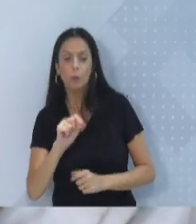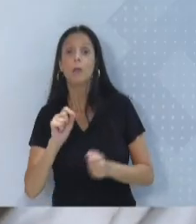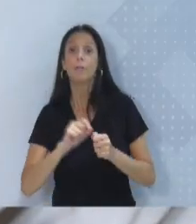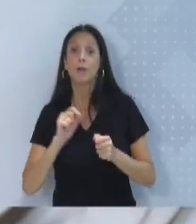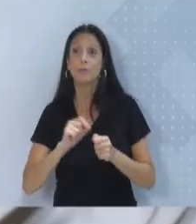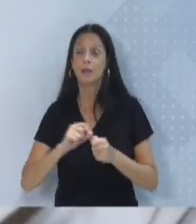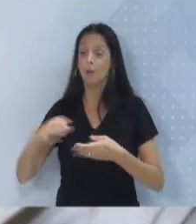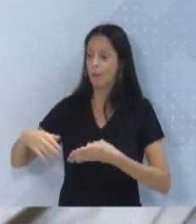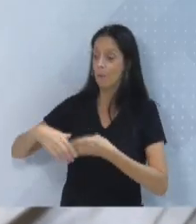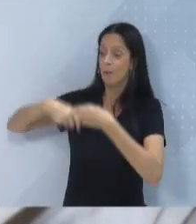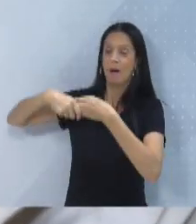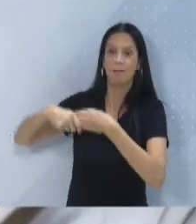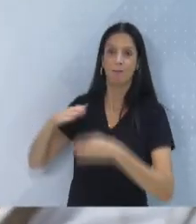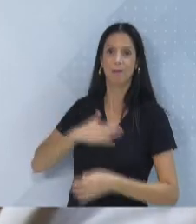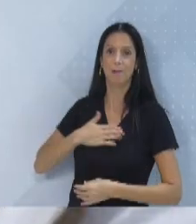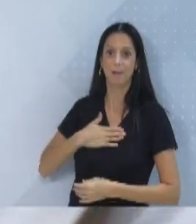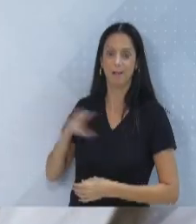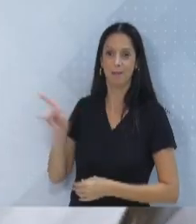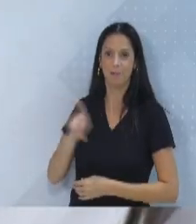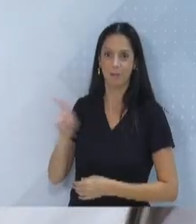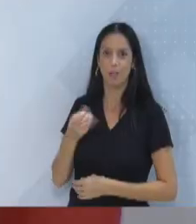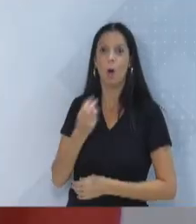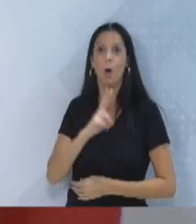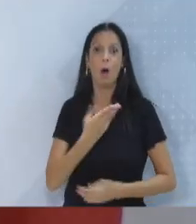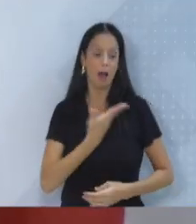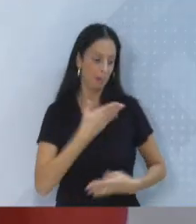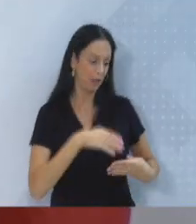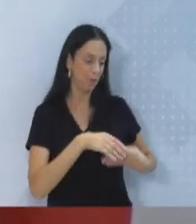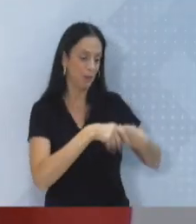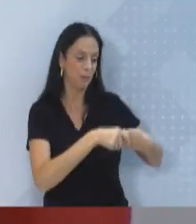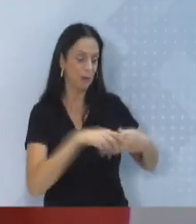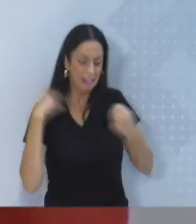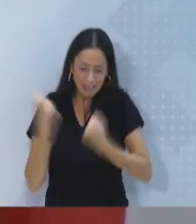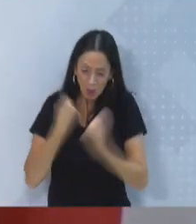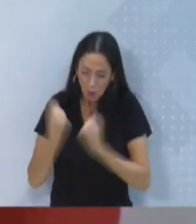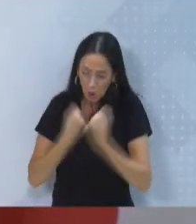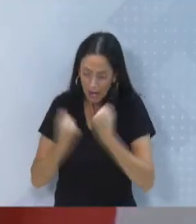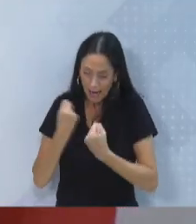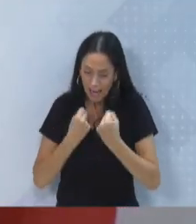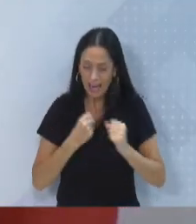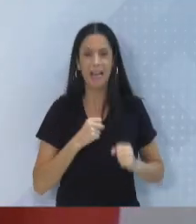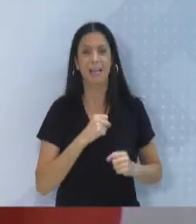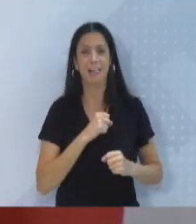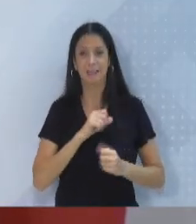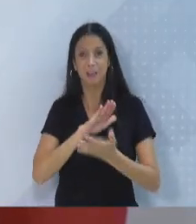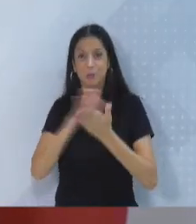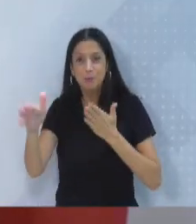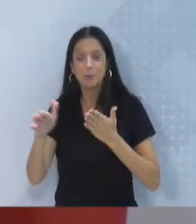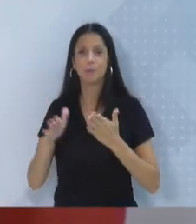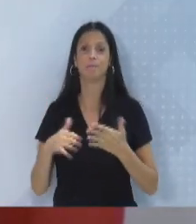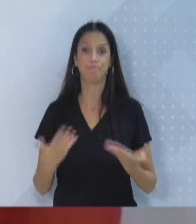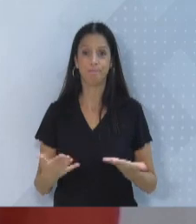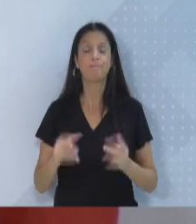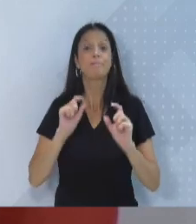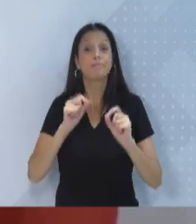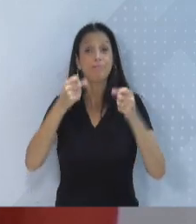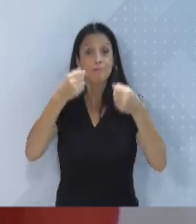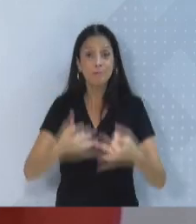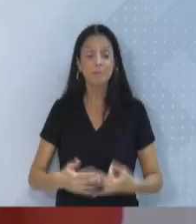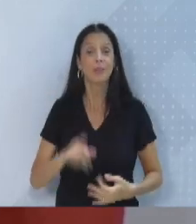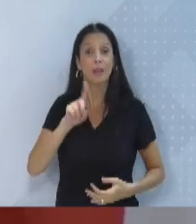minha professora, professor ou um amigo e correr. Obviamente, aqui eu estou especificando para uma